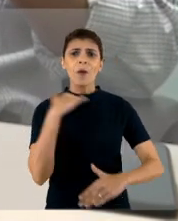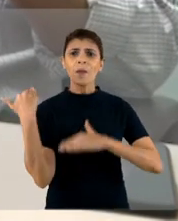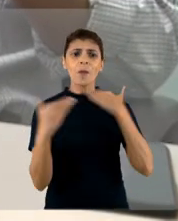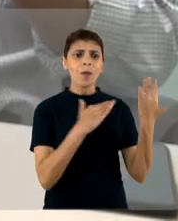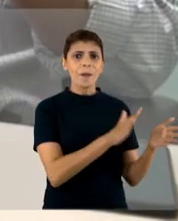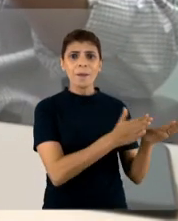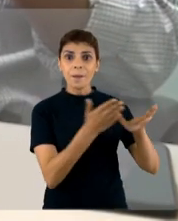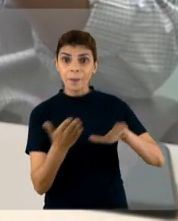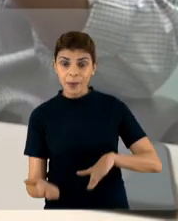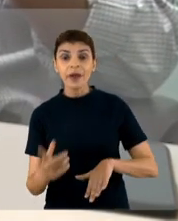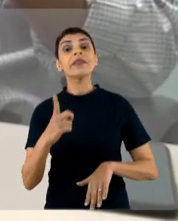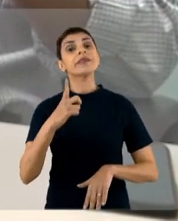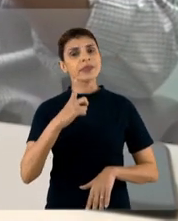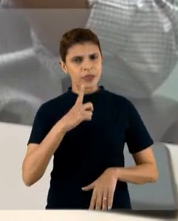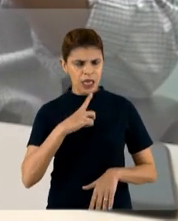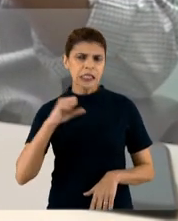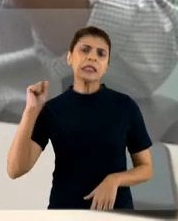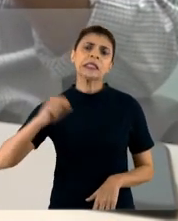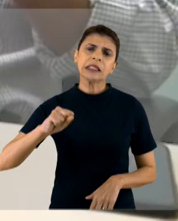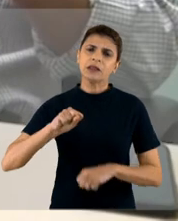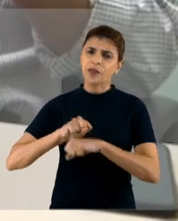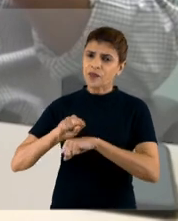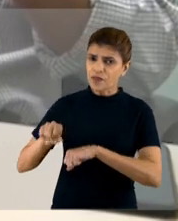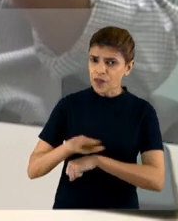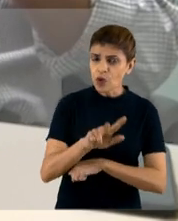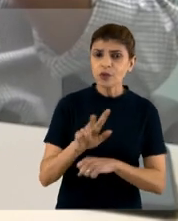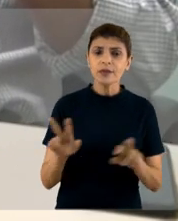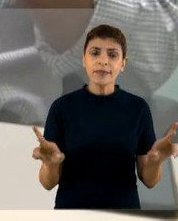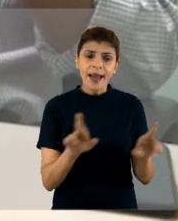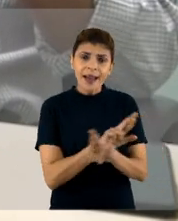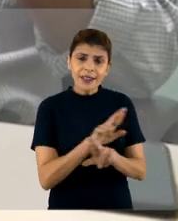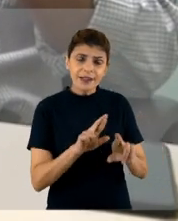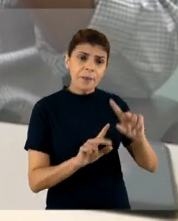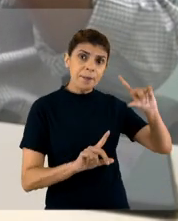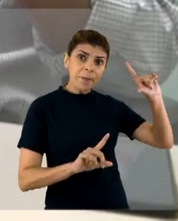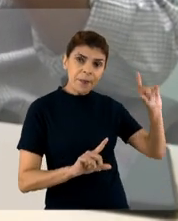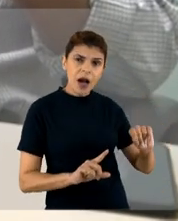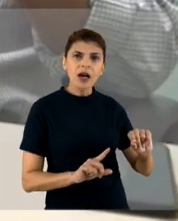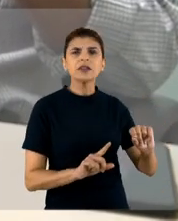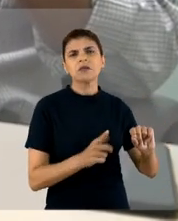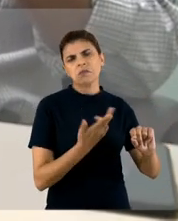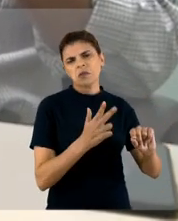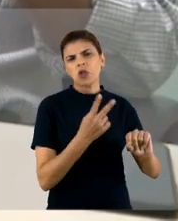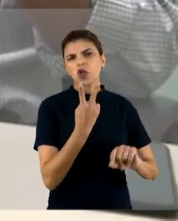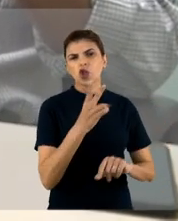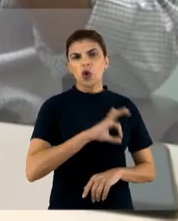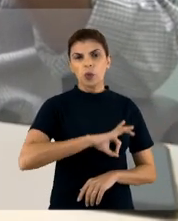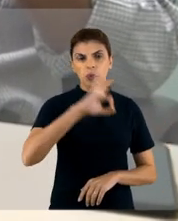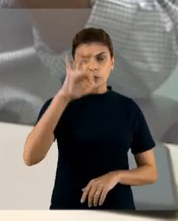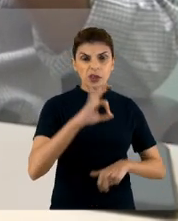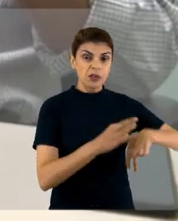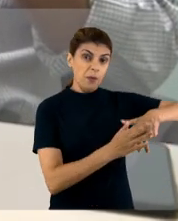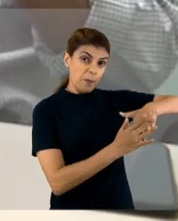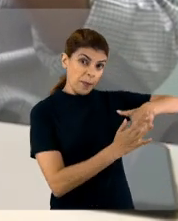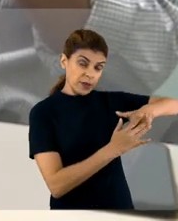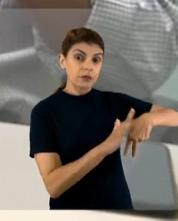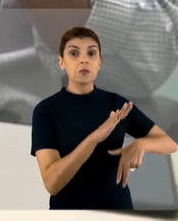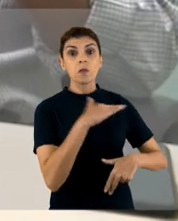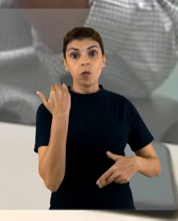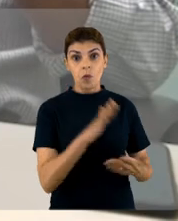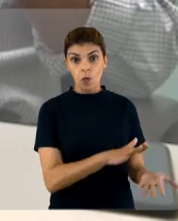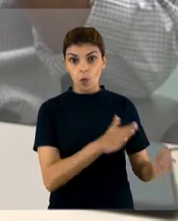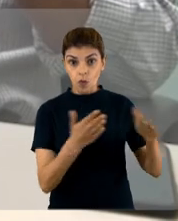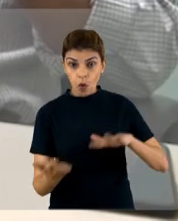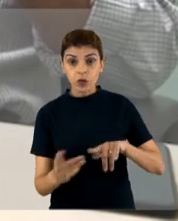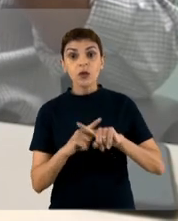eh um agente que tem uma letalidade relativamente baixa em torno de 2% né de pacientes que evoluem para o óbito mas